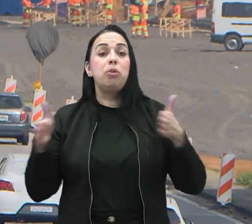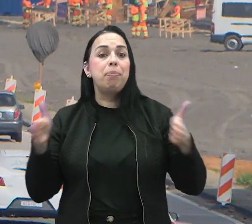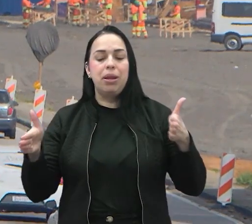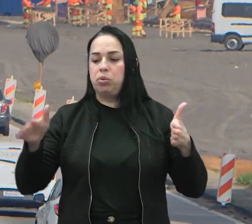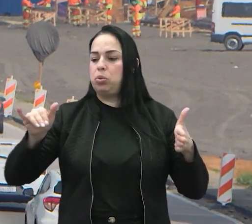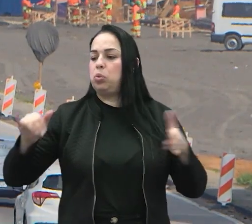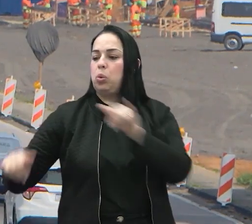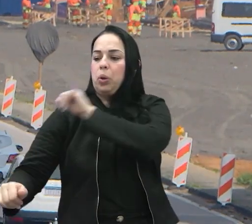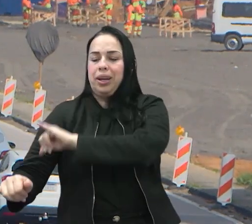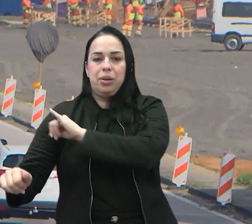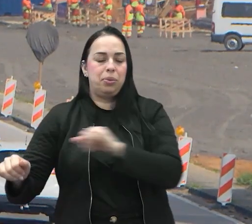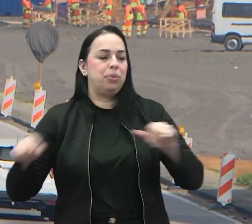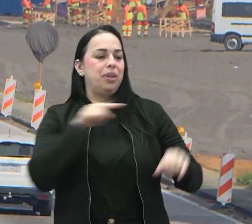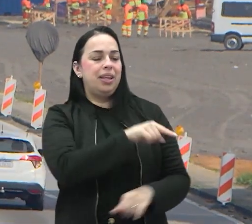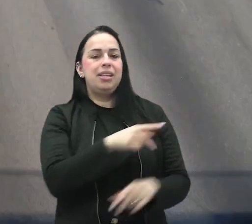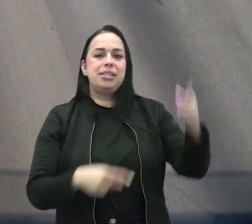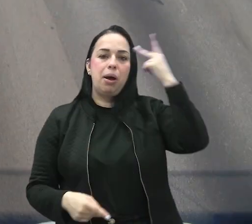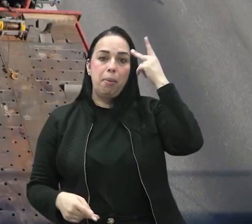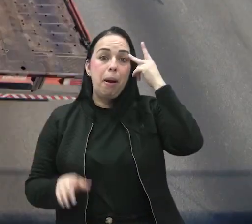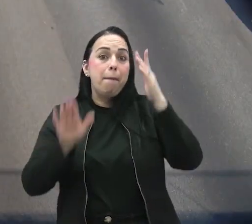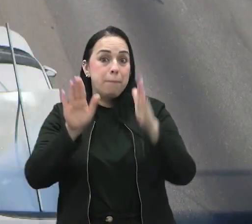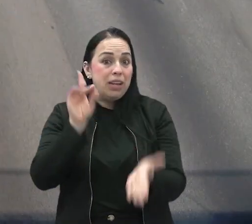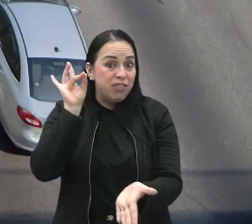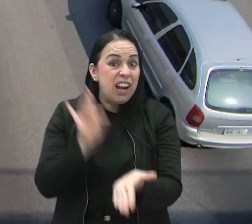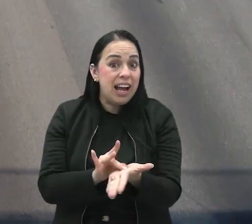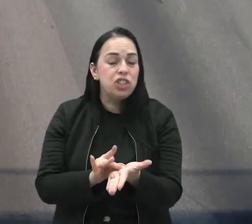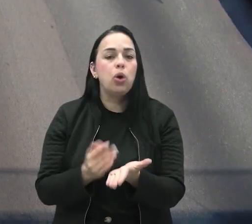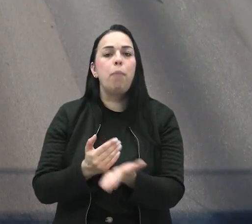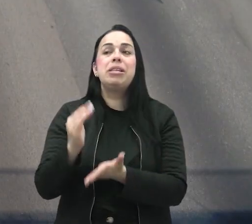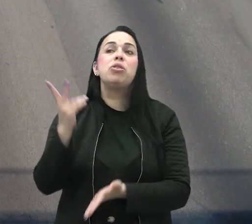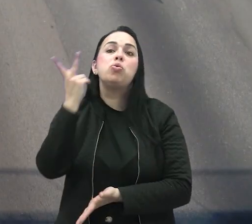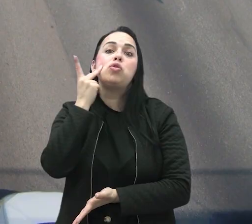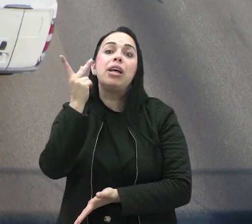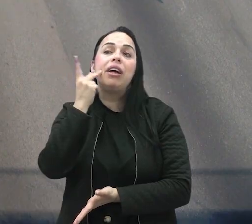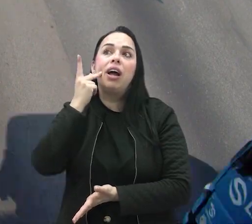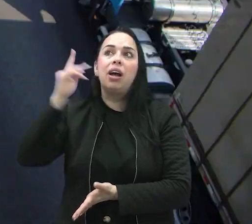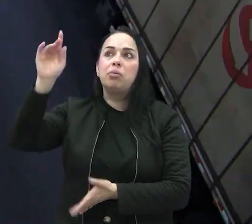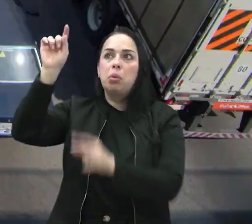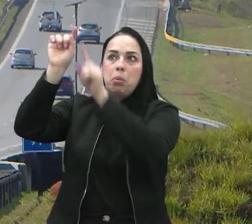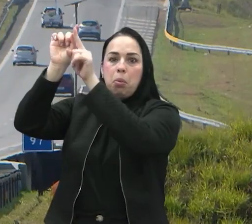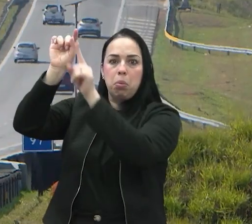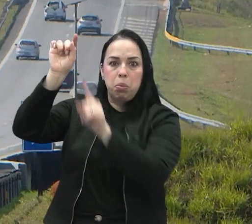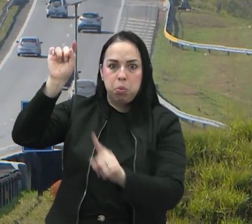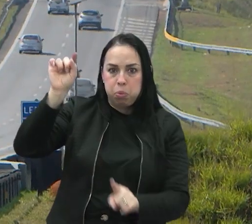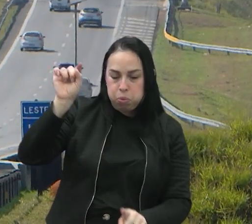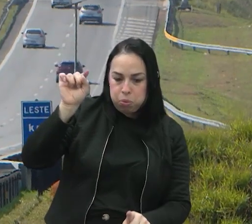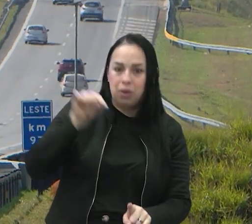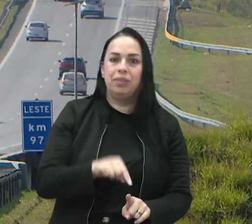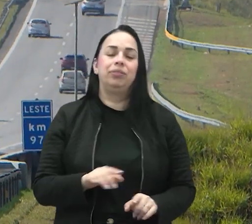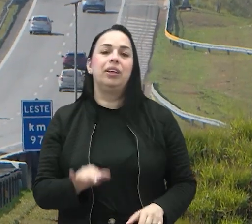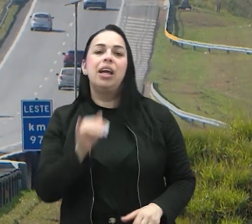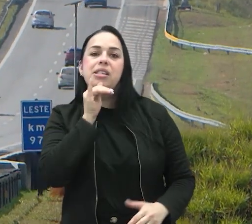Paulo, mas ela começa lá no Ceará e termina no Rio Grande do Sul, com outros nomes pelo caminho. Vamos às